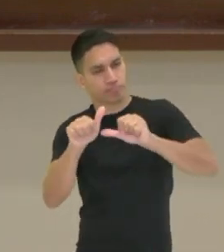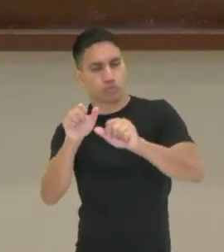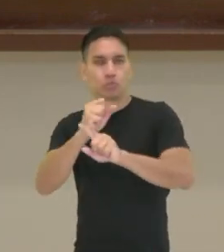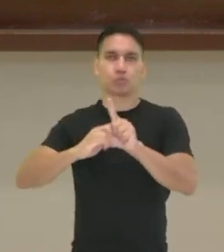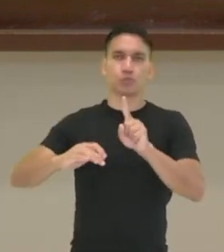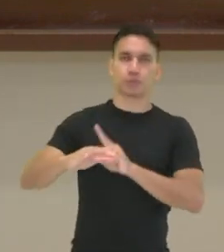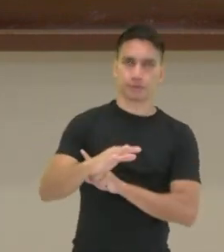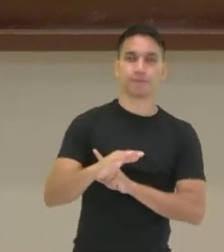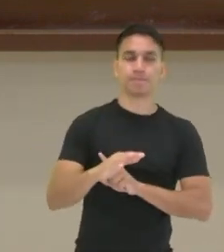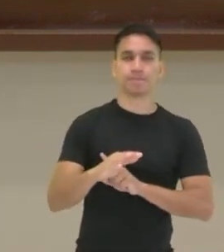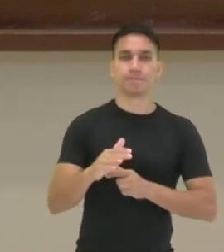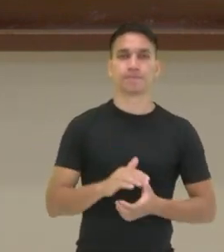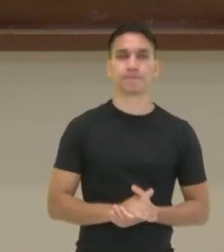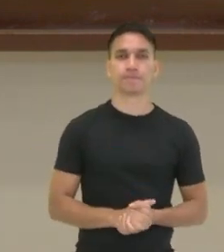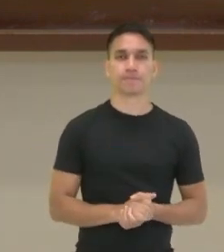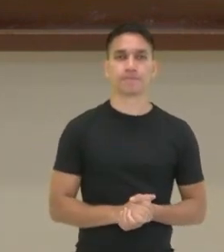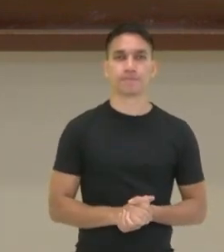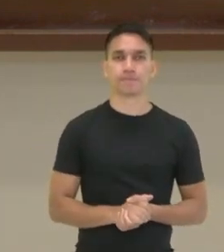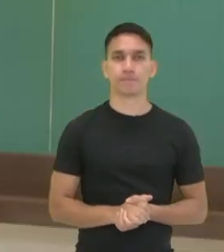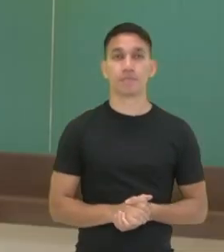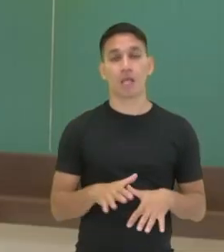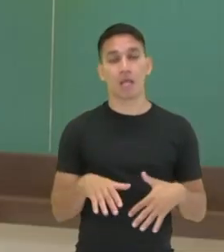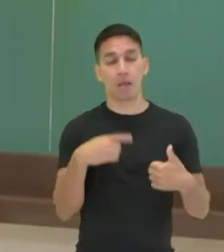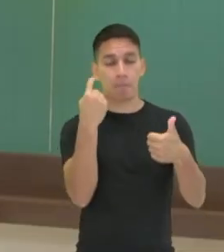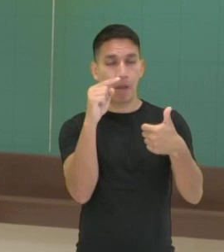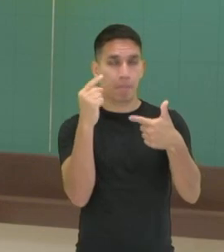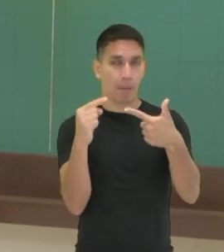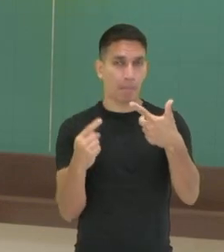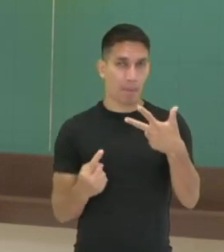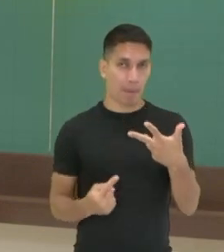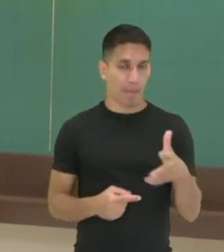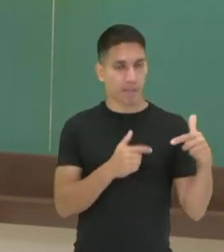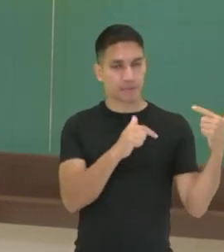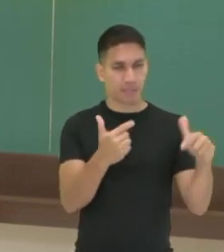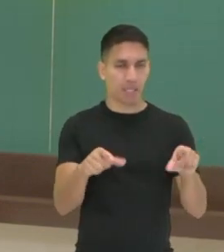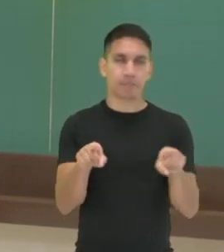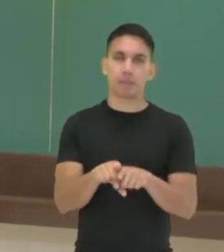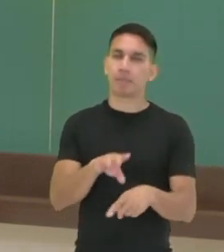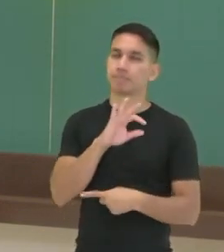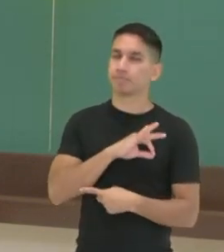sociedade. Então, esses indicadores de trabalho e renda no Brasil,